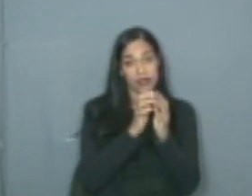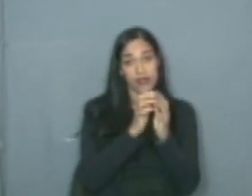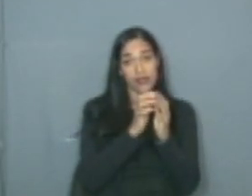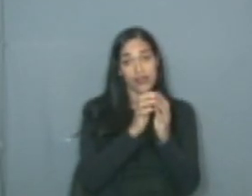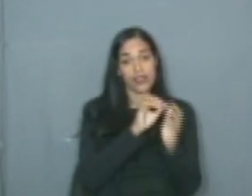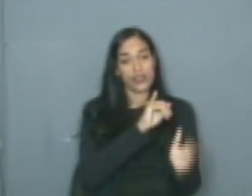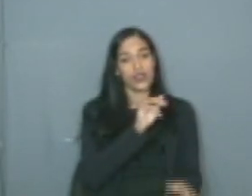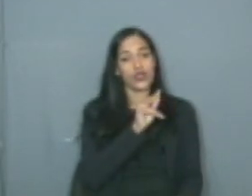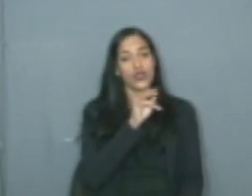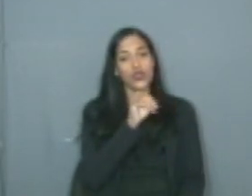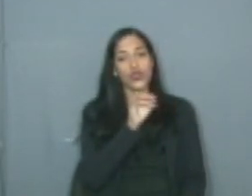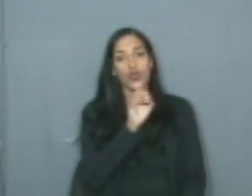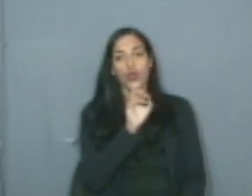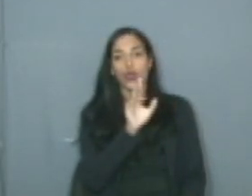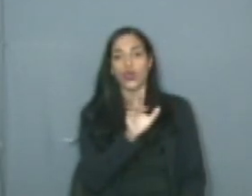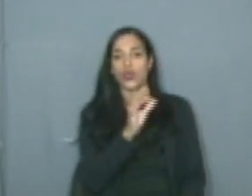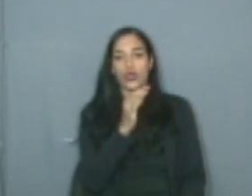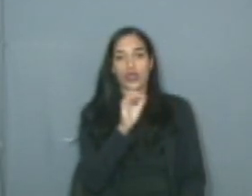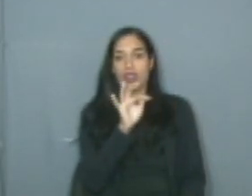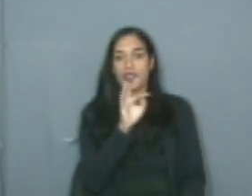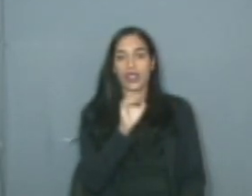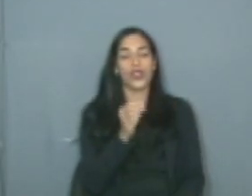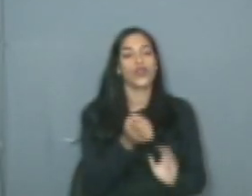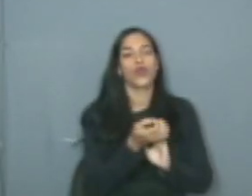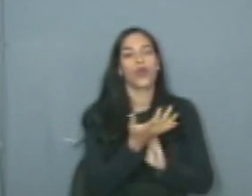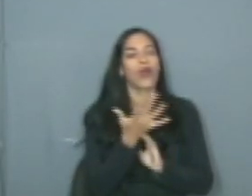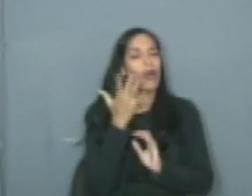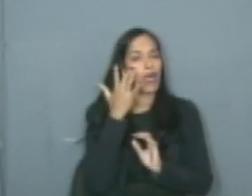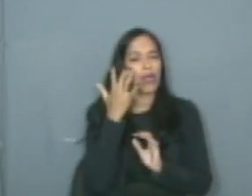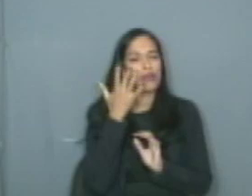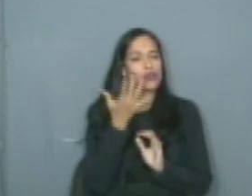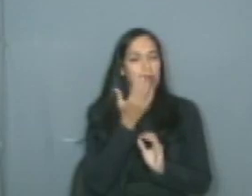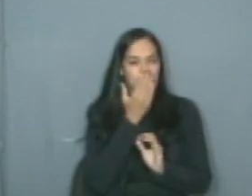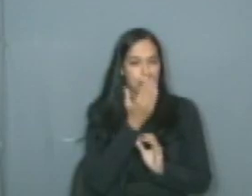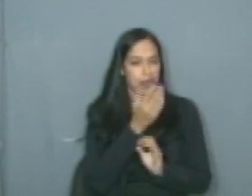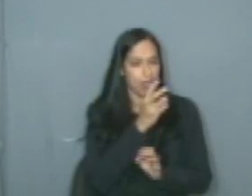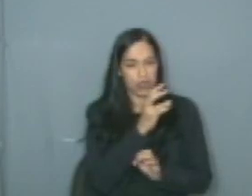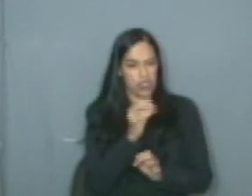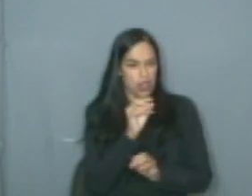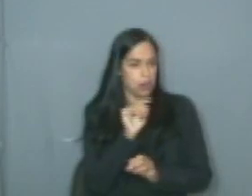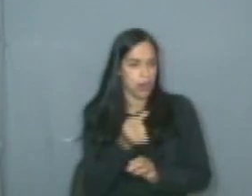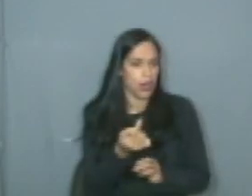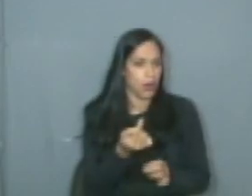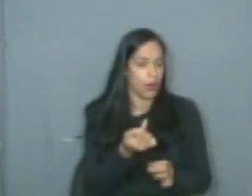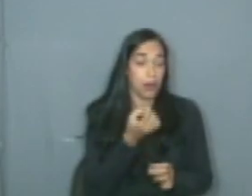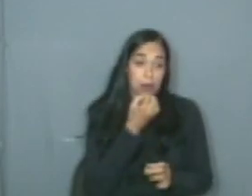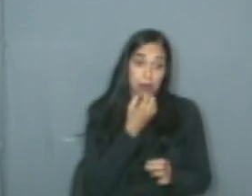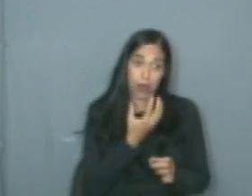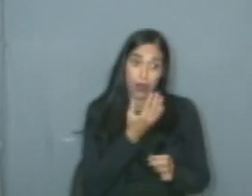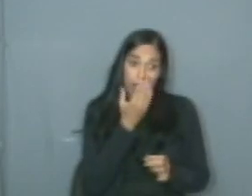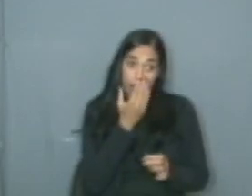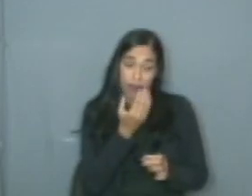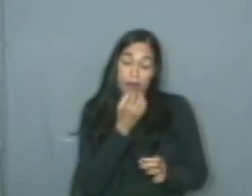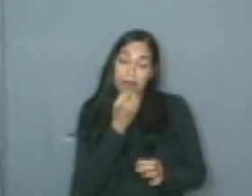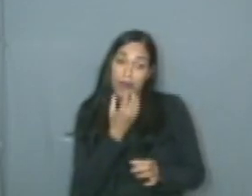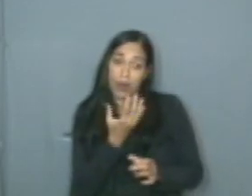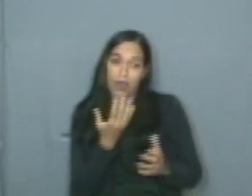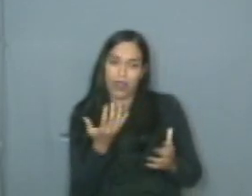ouvindo. É só um esclarecimento. Quanto é que deve custar uma van? Uns 500 mil? Uma van boa. Estou falando de uma van boa,